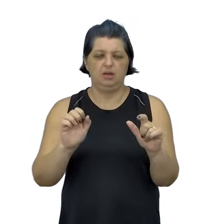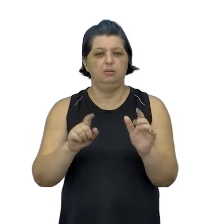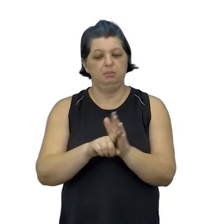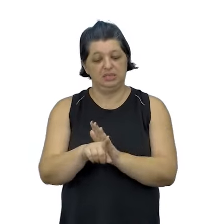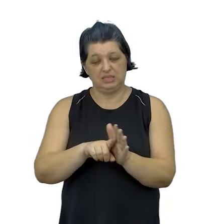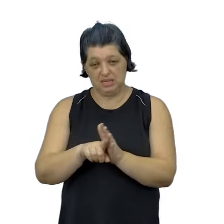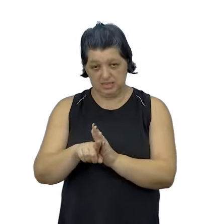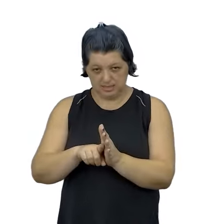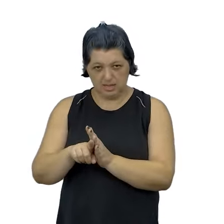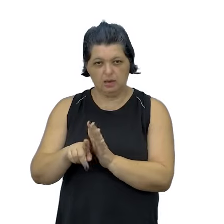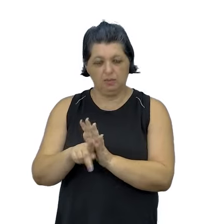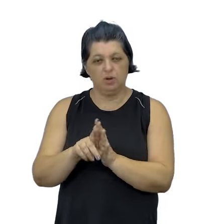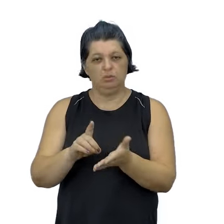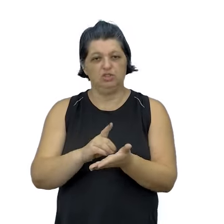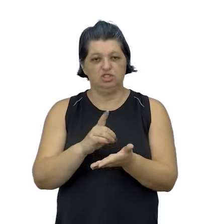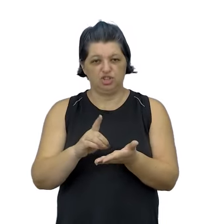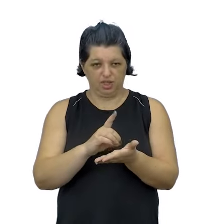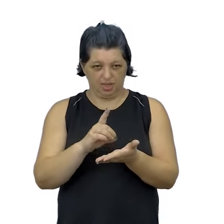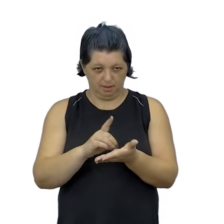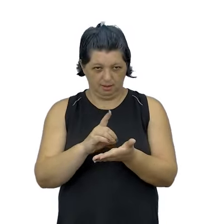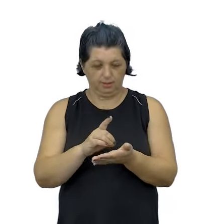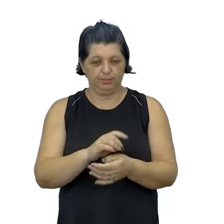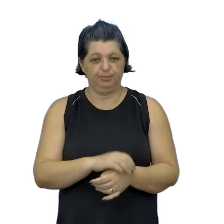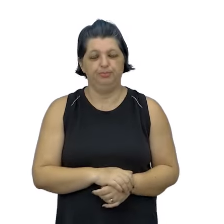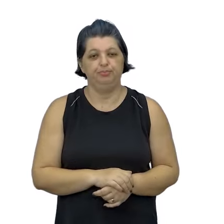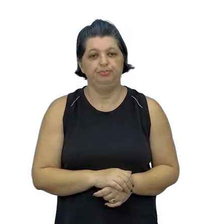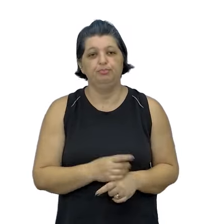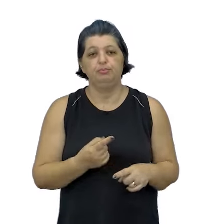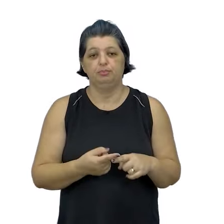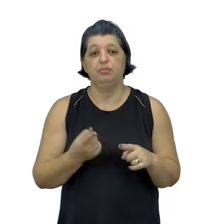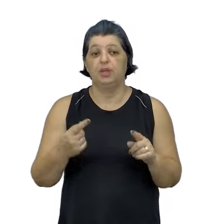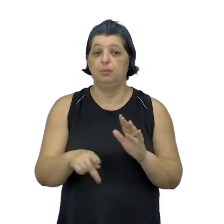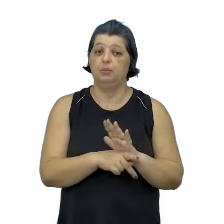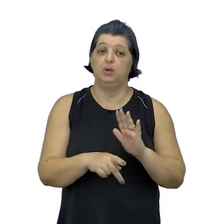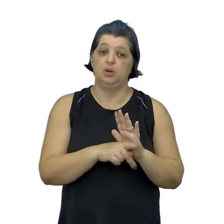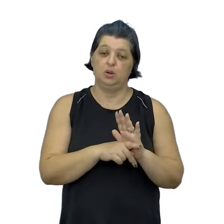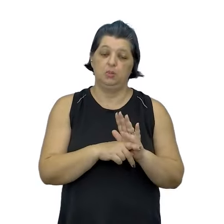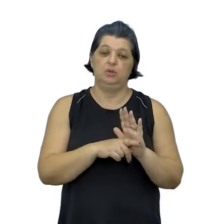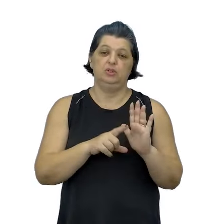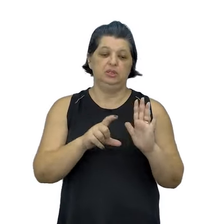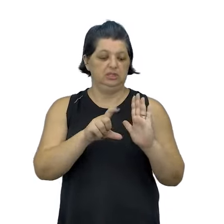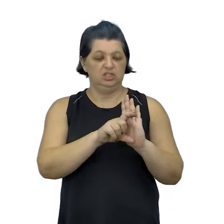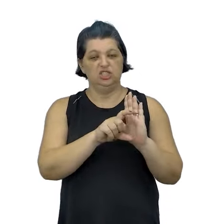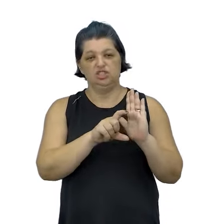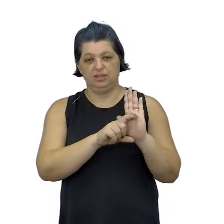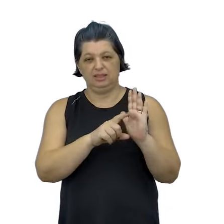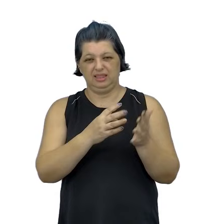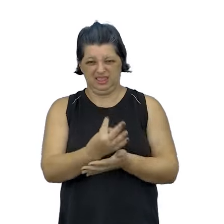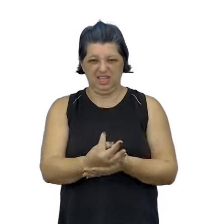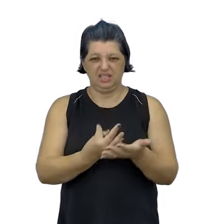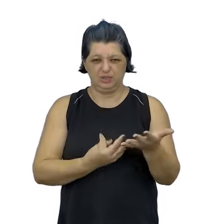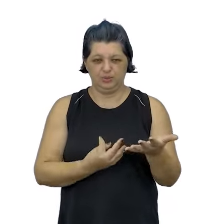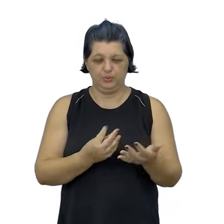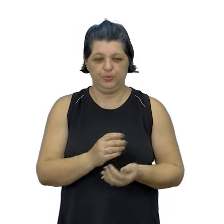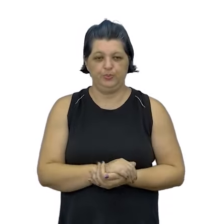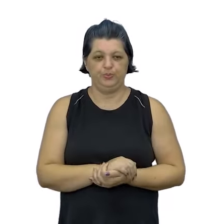dicionário, enfim. E eles vão ter que entender que a epígrafe é uma espécie de fragmento de textos, né? Mas para